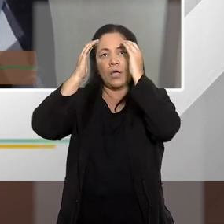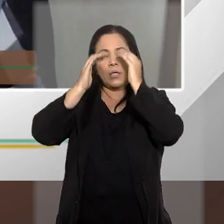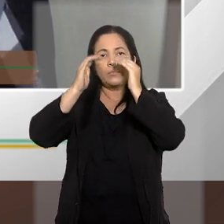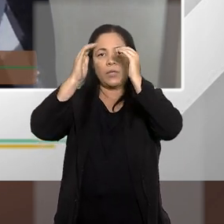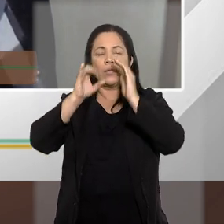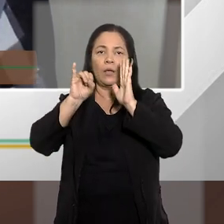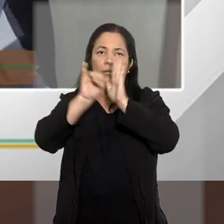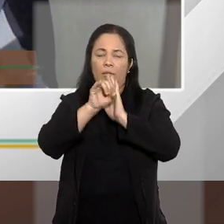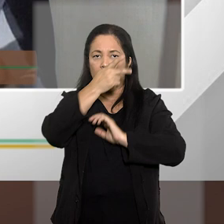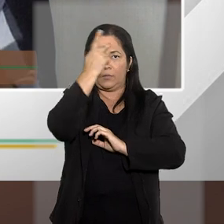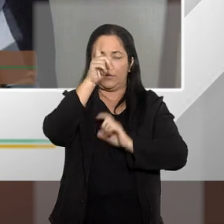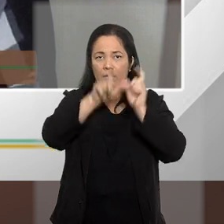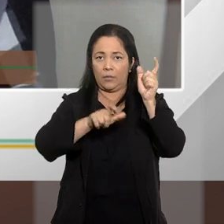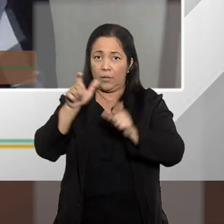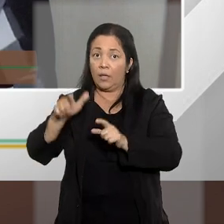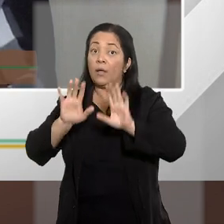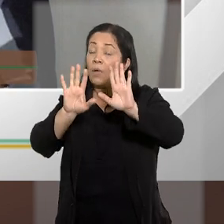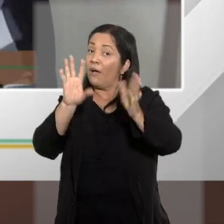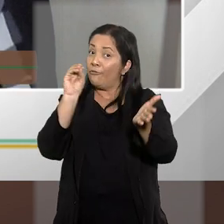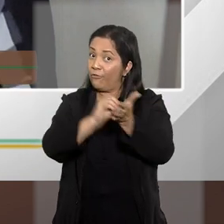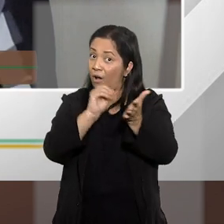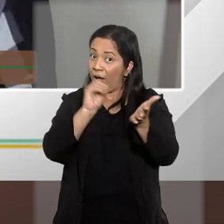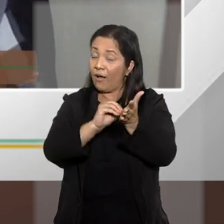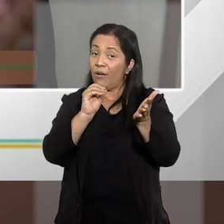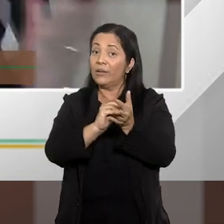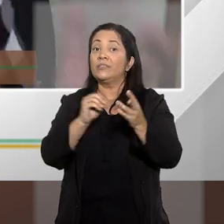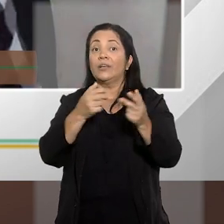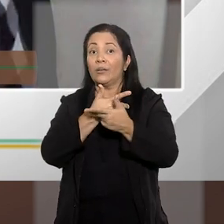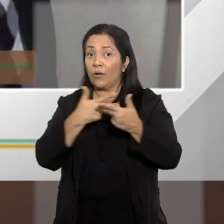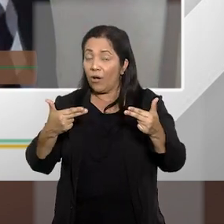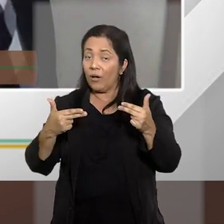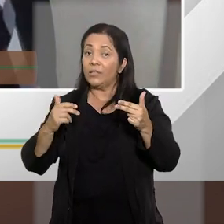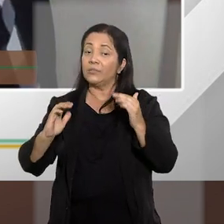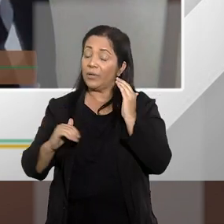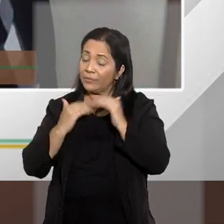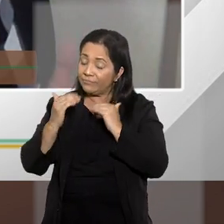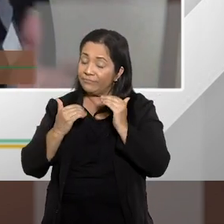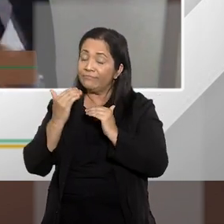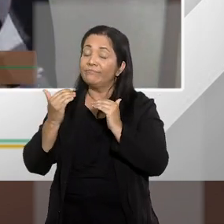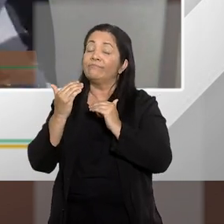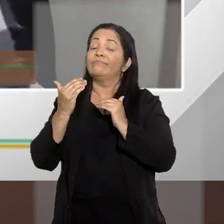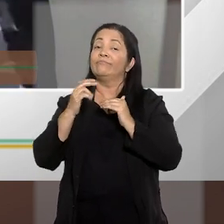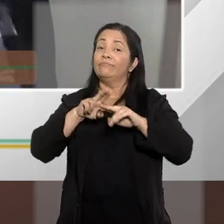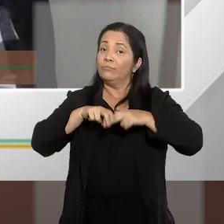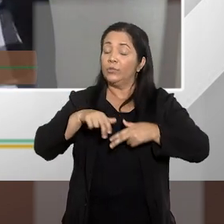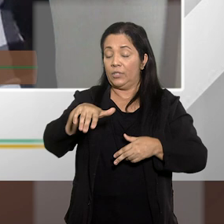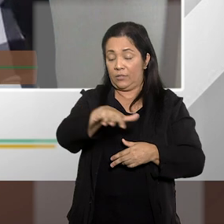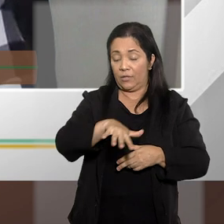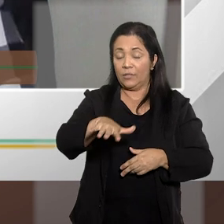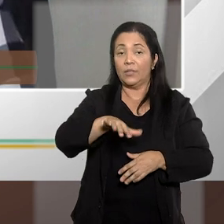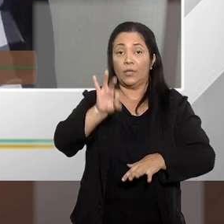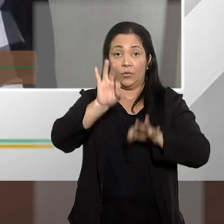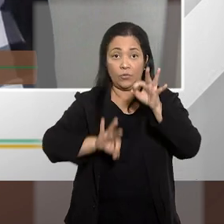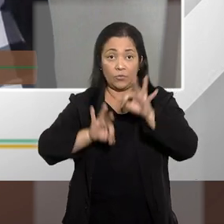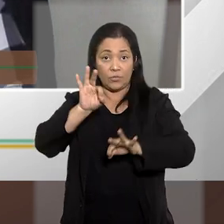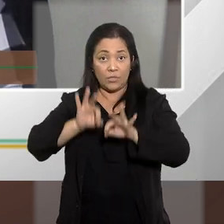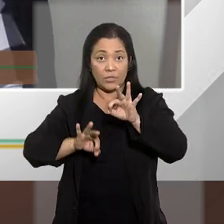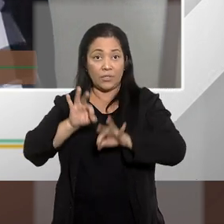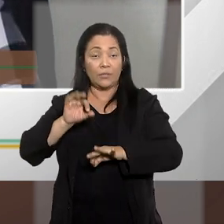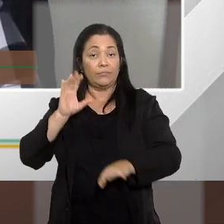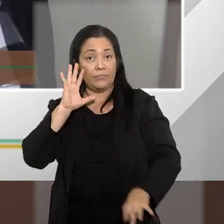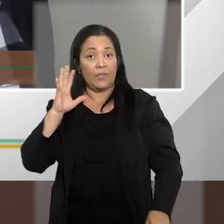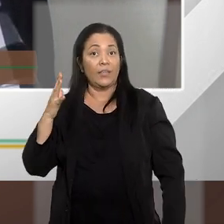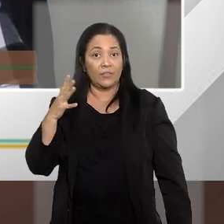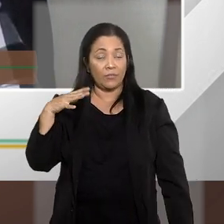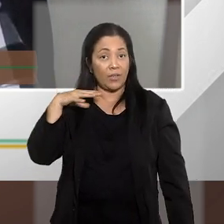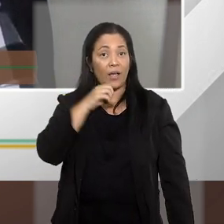tem avanços para que o desdobramento que o judiciário decide também se dê com a mesma agilidade em